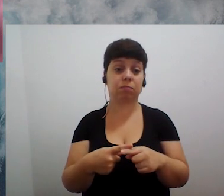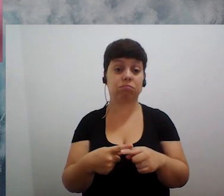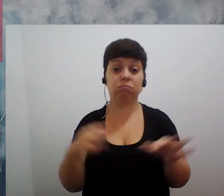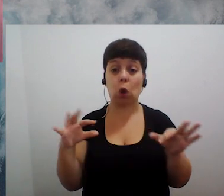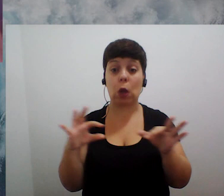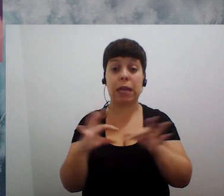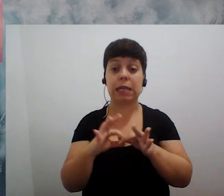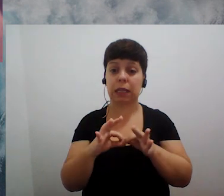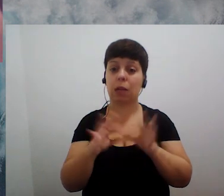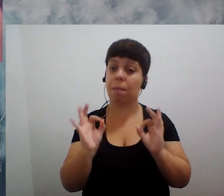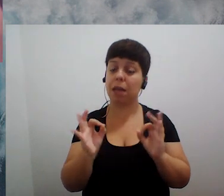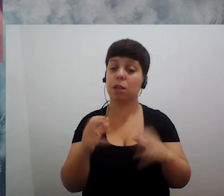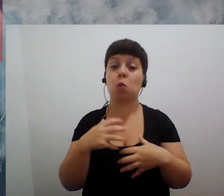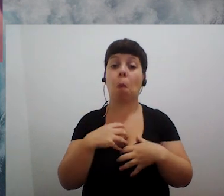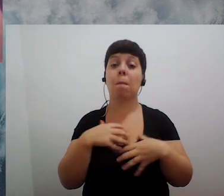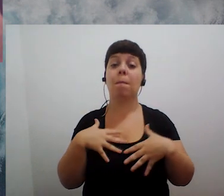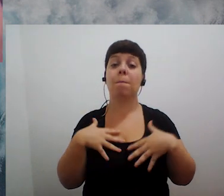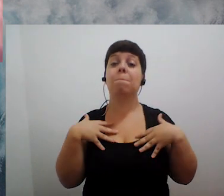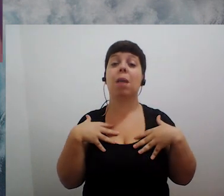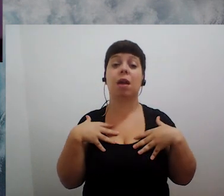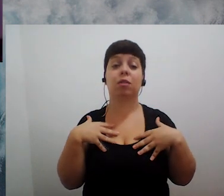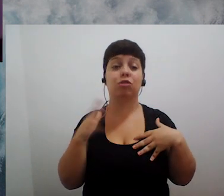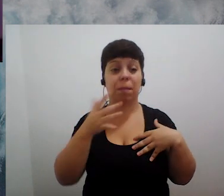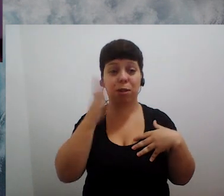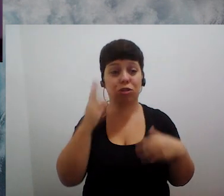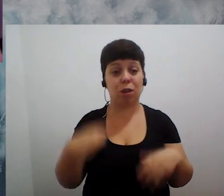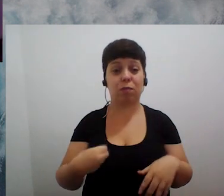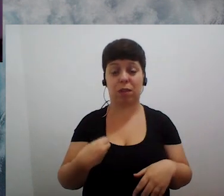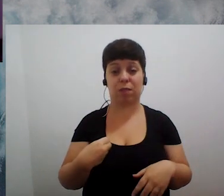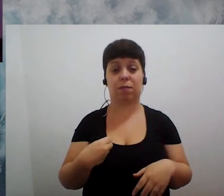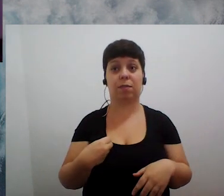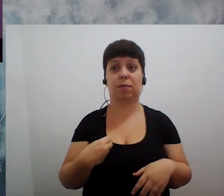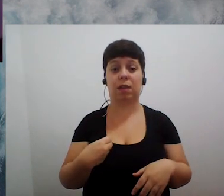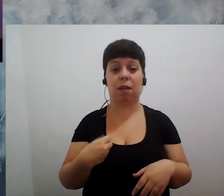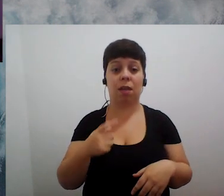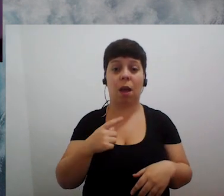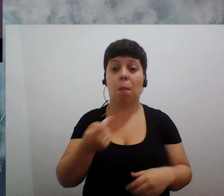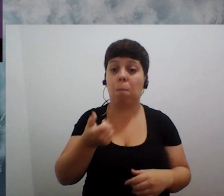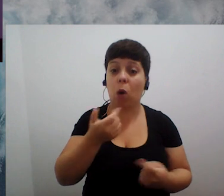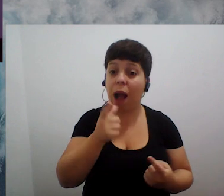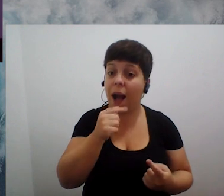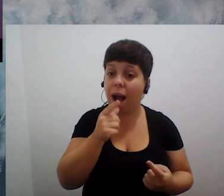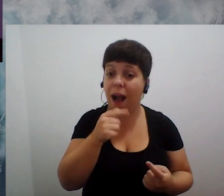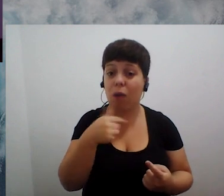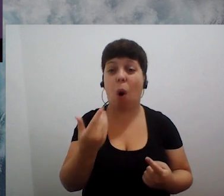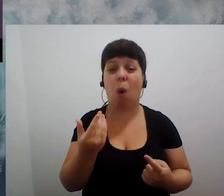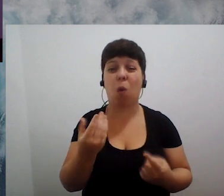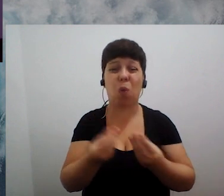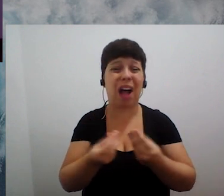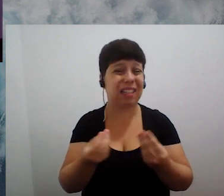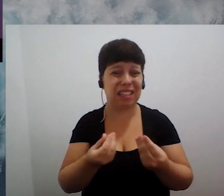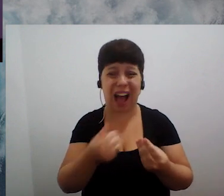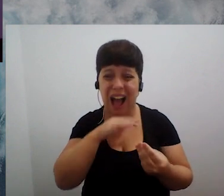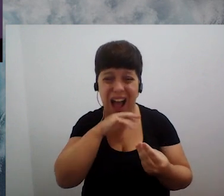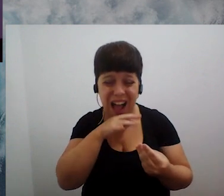com o próprio bem-estar das pessoas que vivem já nessa situação extrema, né? Nessa situação de pouca água ou de